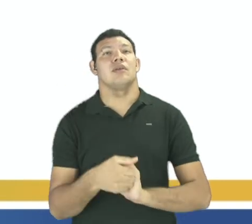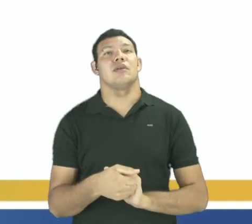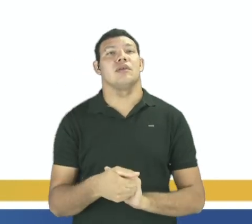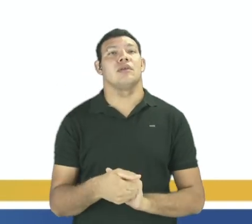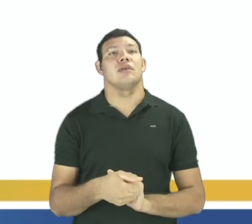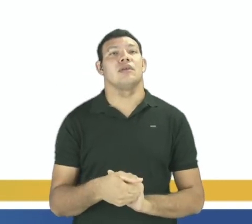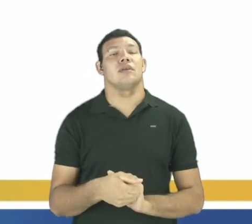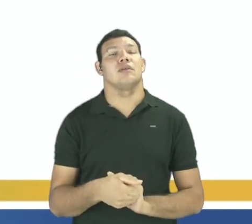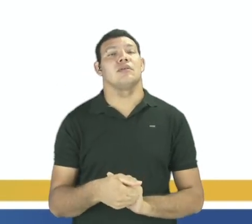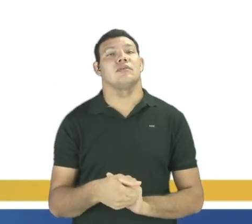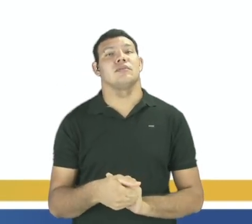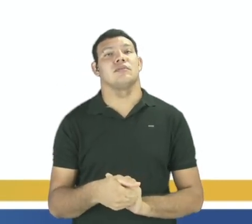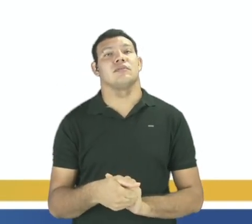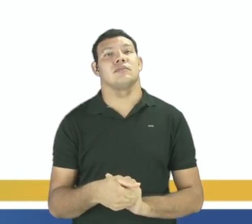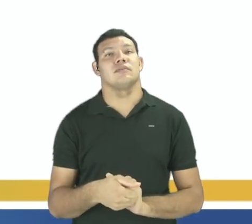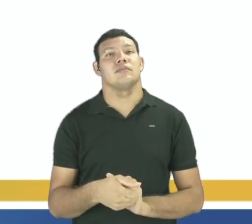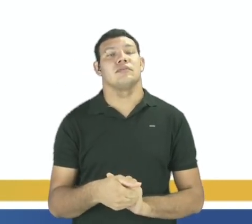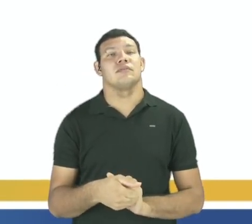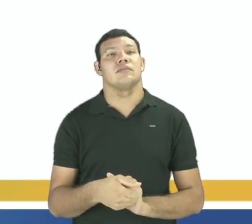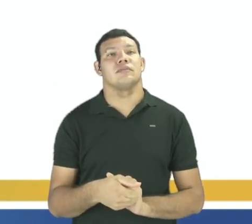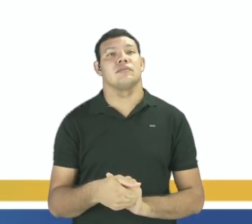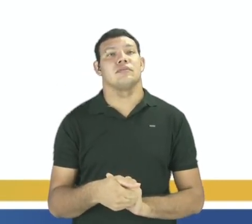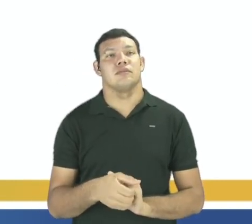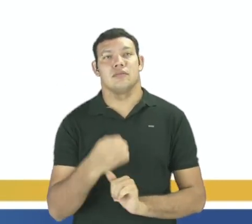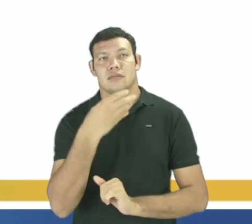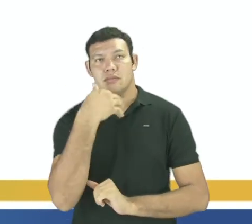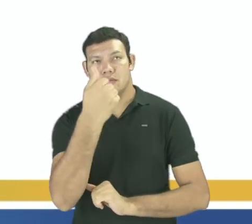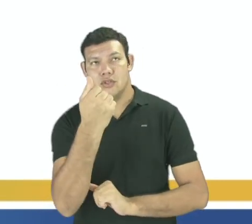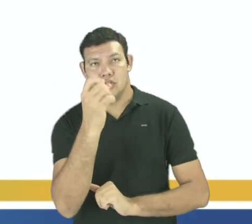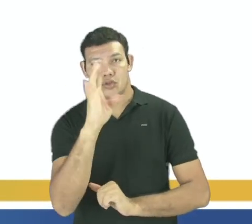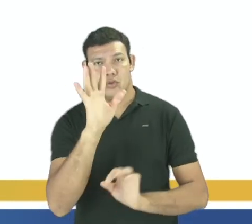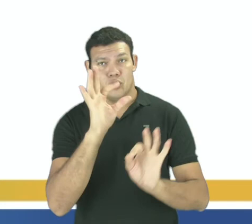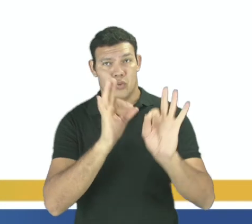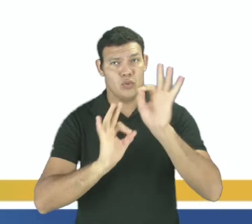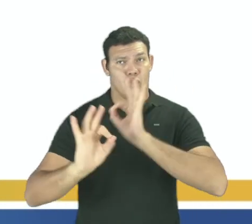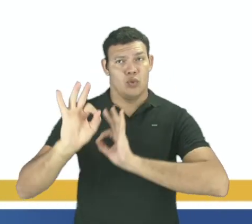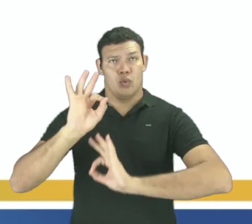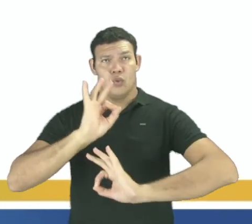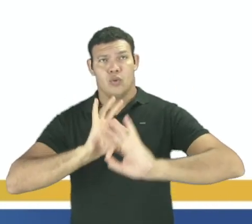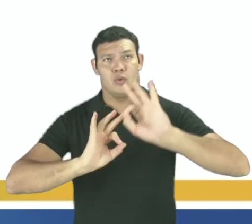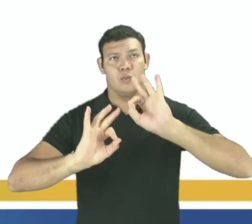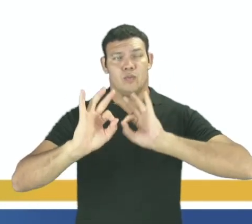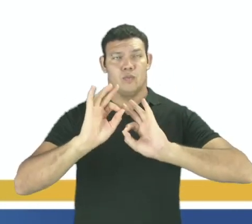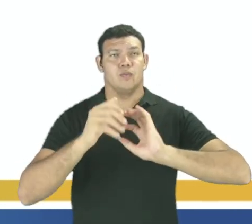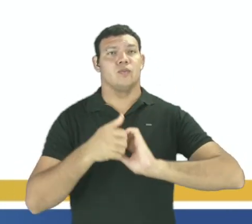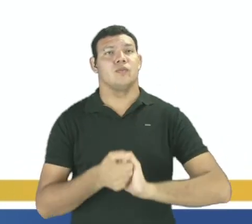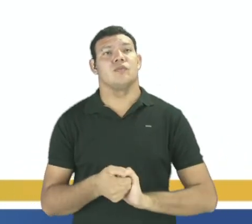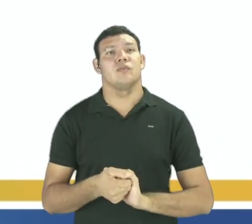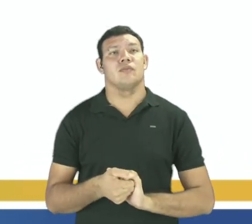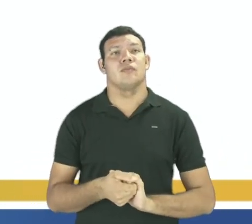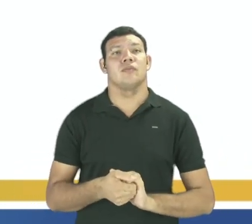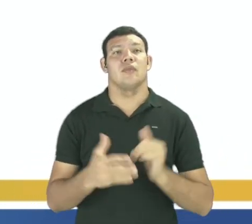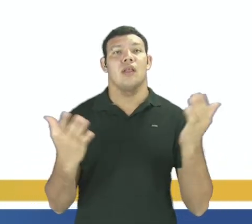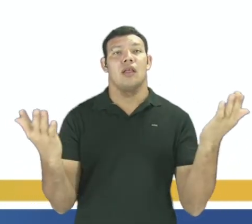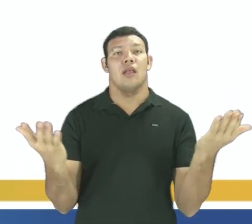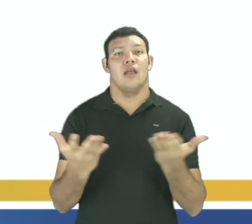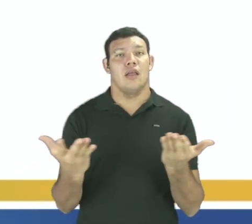dá P2 de x. Tudo bem até aí, gente? Nós só organizamos. O segundo passo, nós vamos